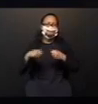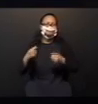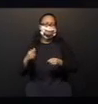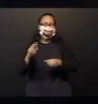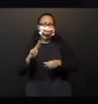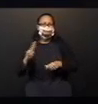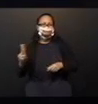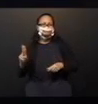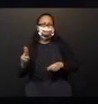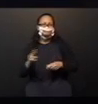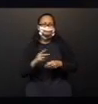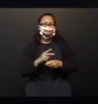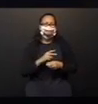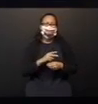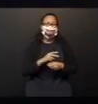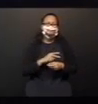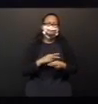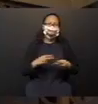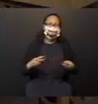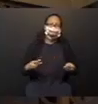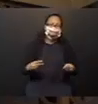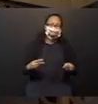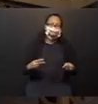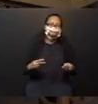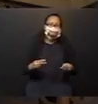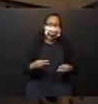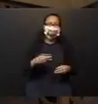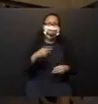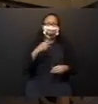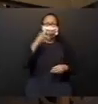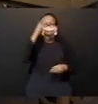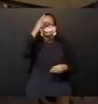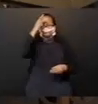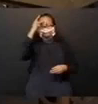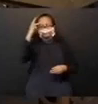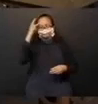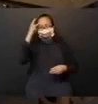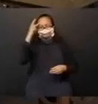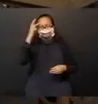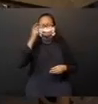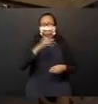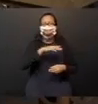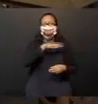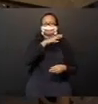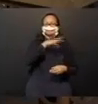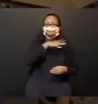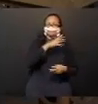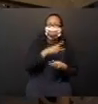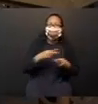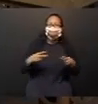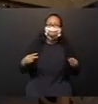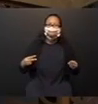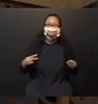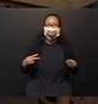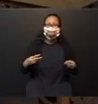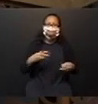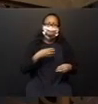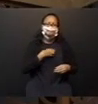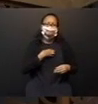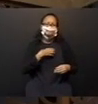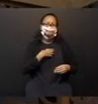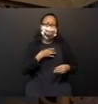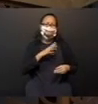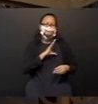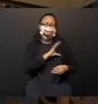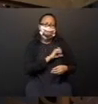Para seres vivos, pessoas, animais, plantas, para sentimentos, amor, paciência,